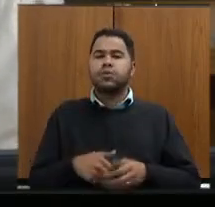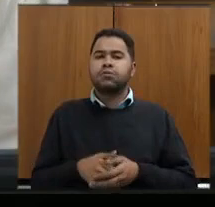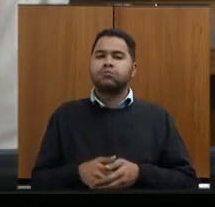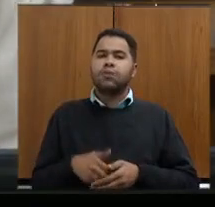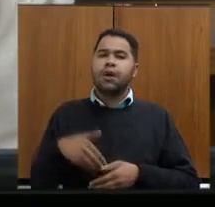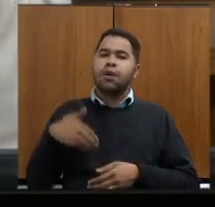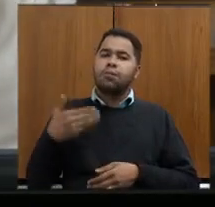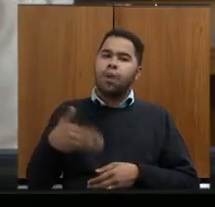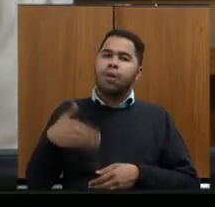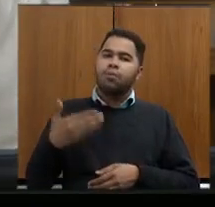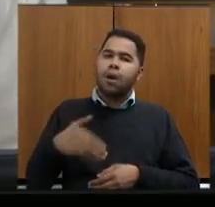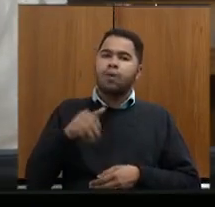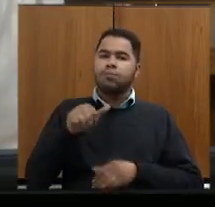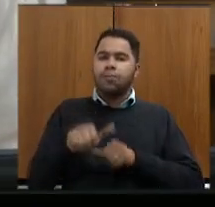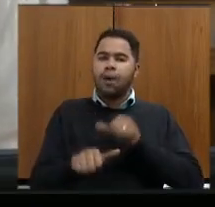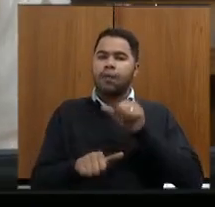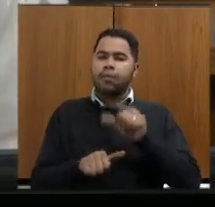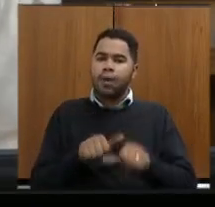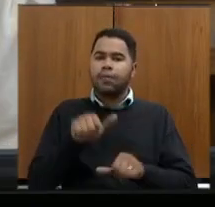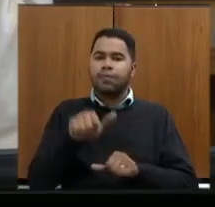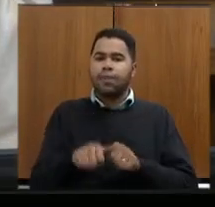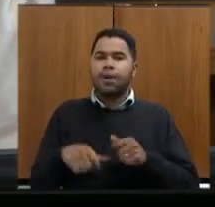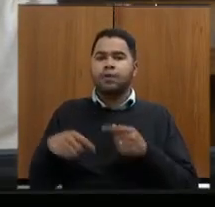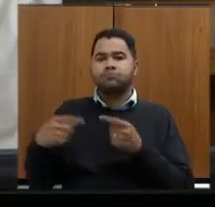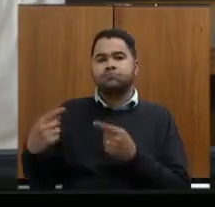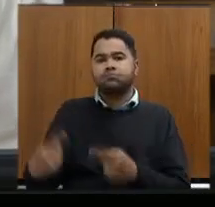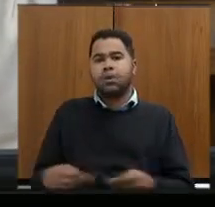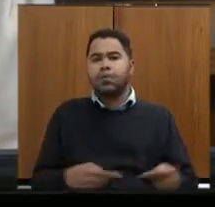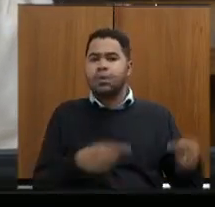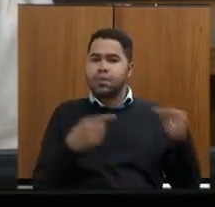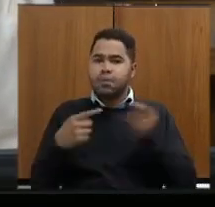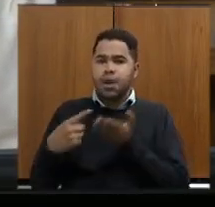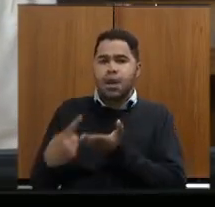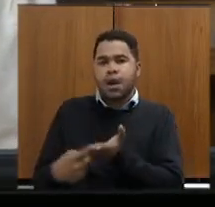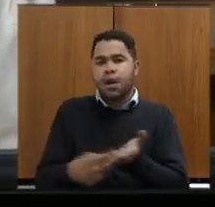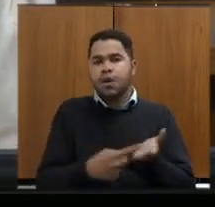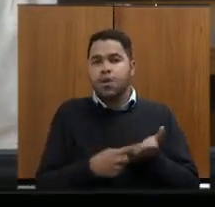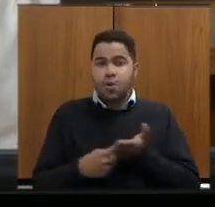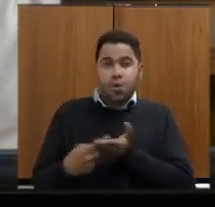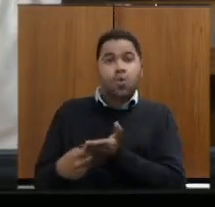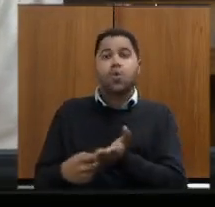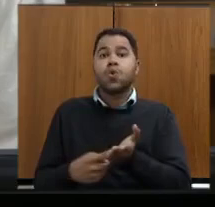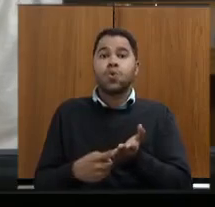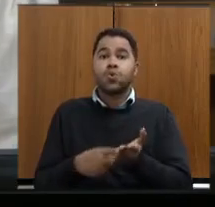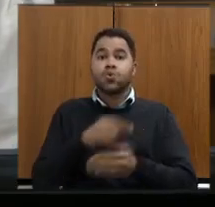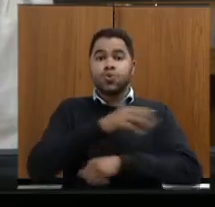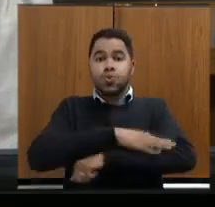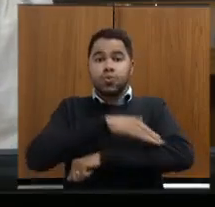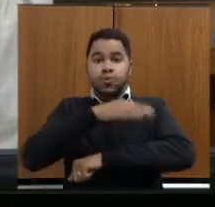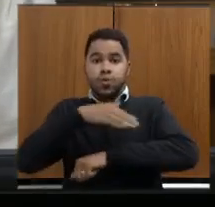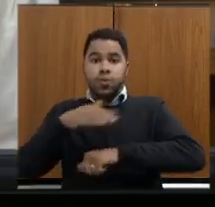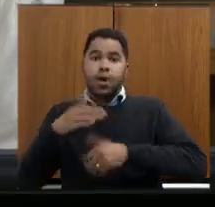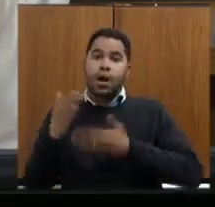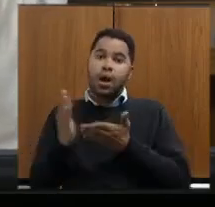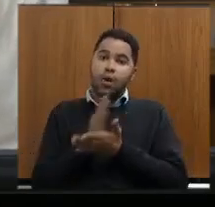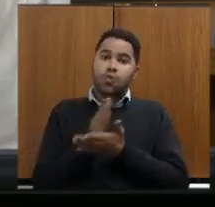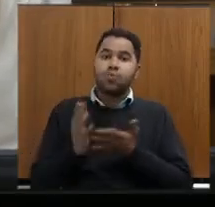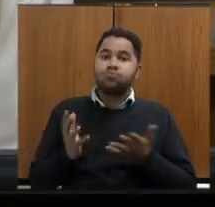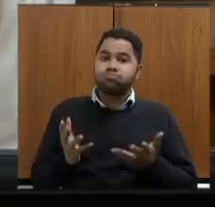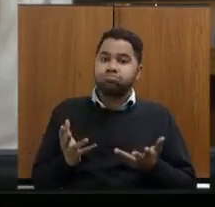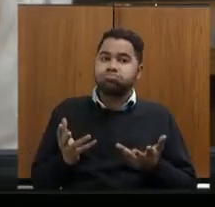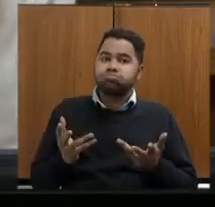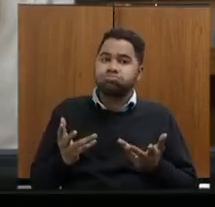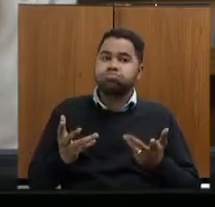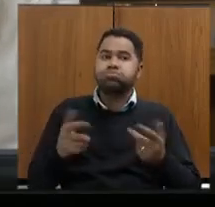construir algumas mudanças né na discussão do acordo de Brumadinho aqui com essa casa alguns aperfeiçoamentos foram feitos